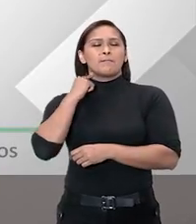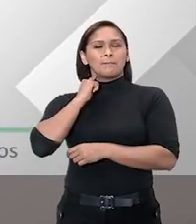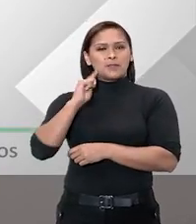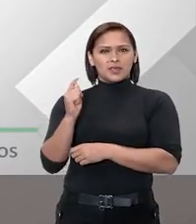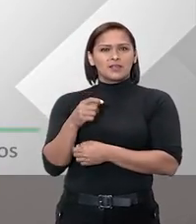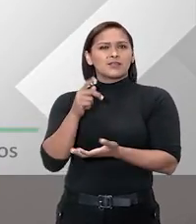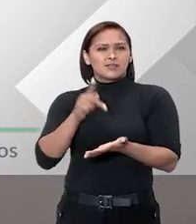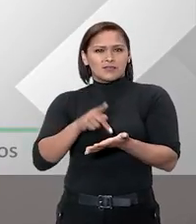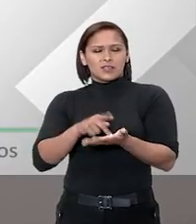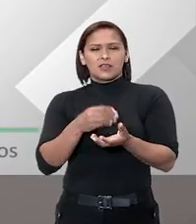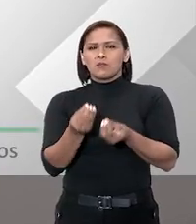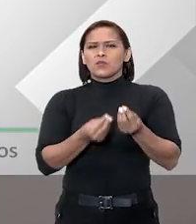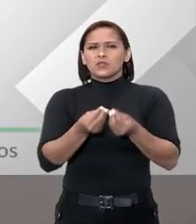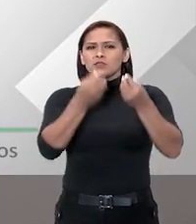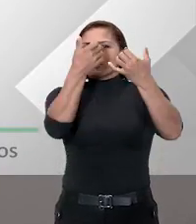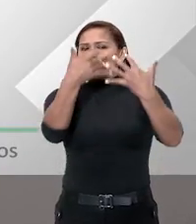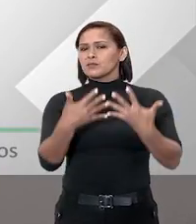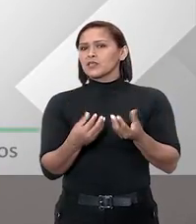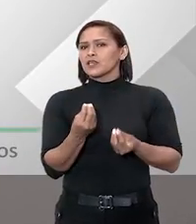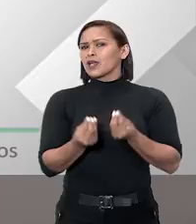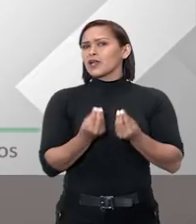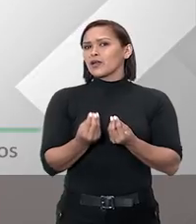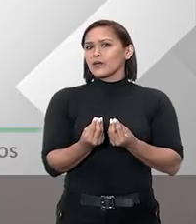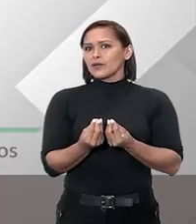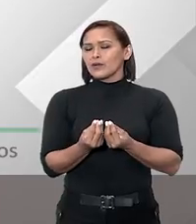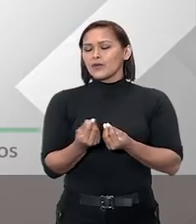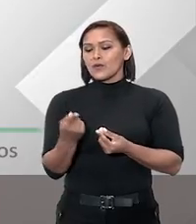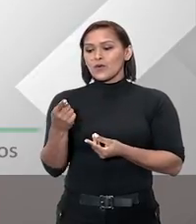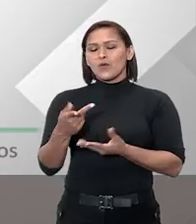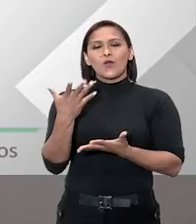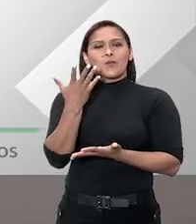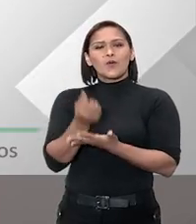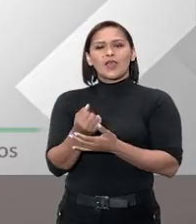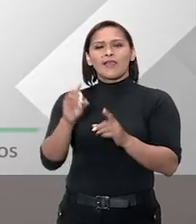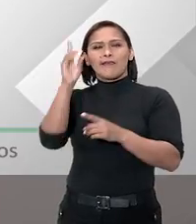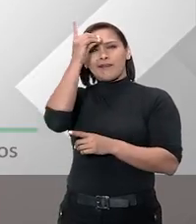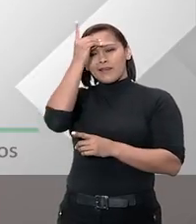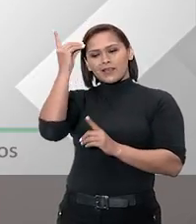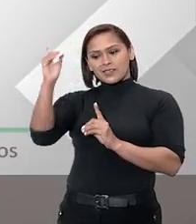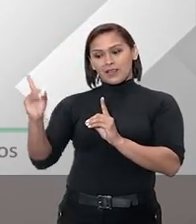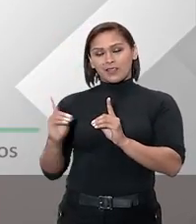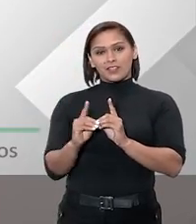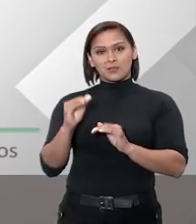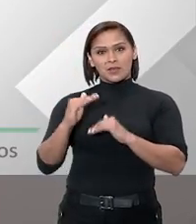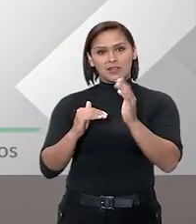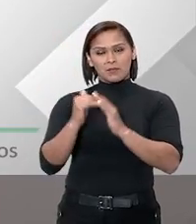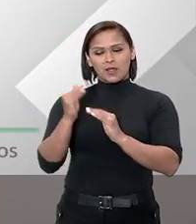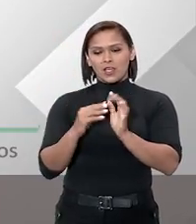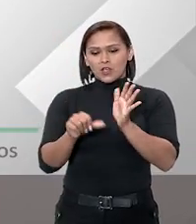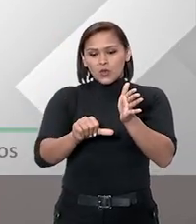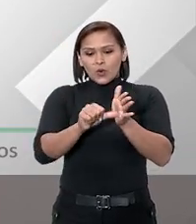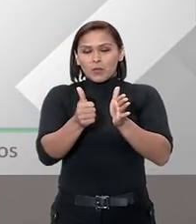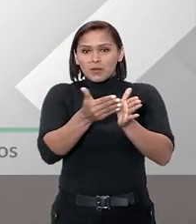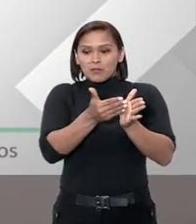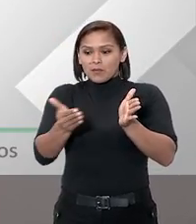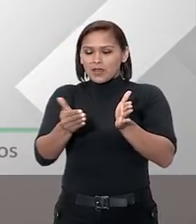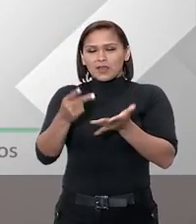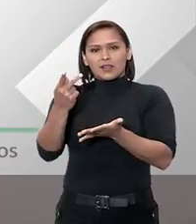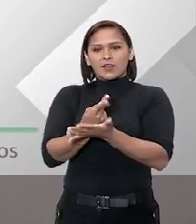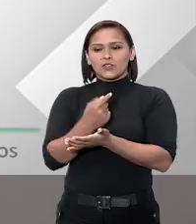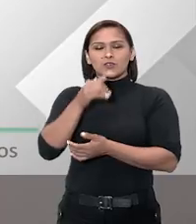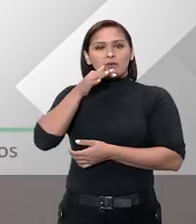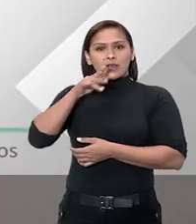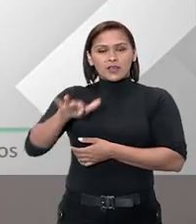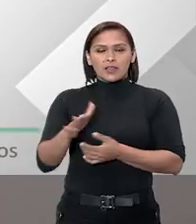Gerais, não é? Poderia nos explicar, então, como é esse atendimento na prática, desde o primeiro atendimento prestado a